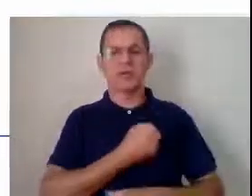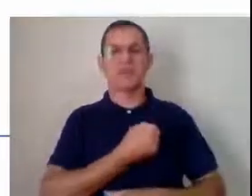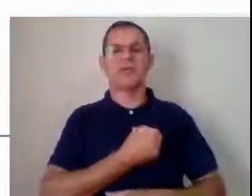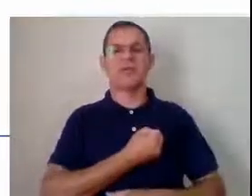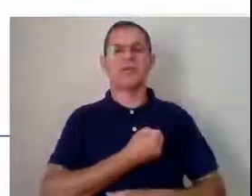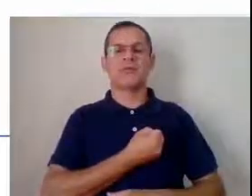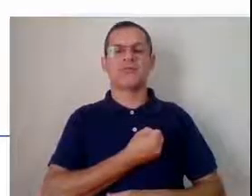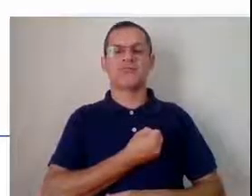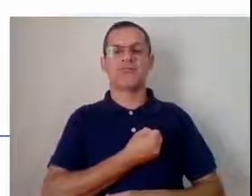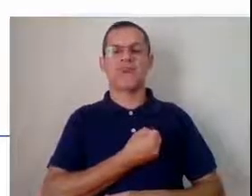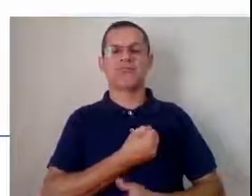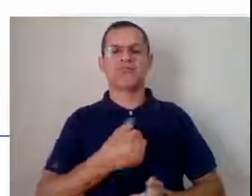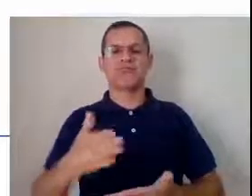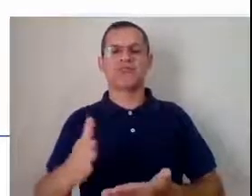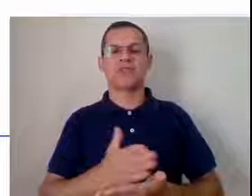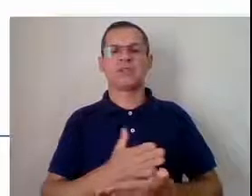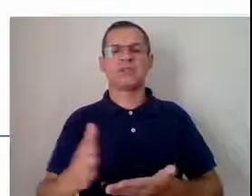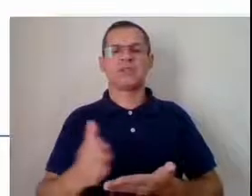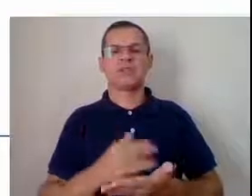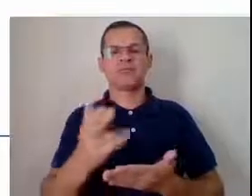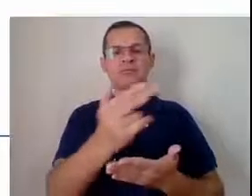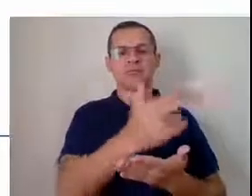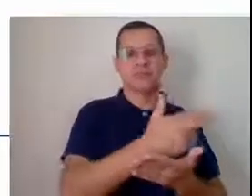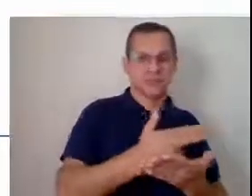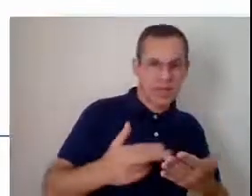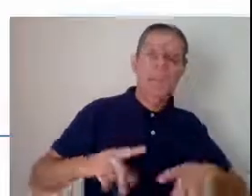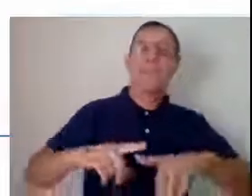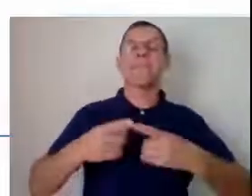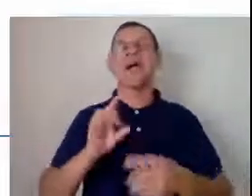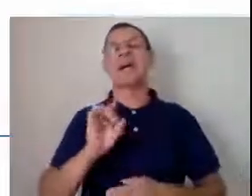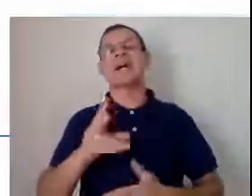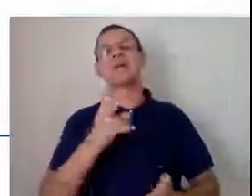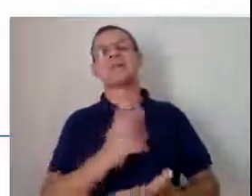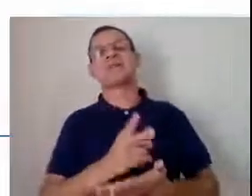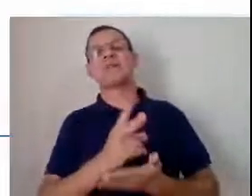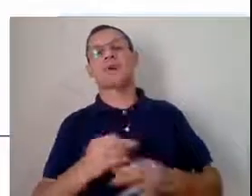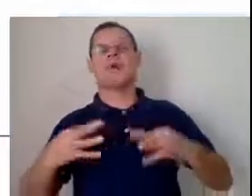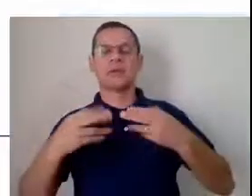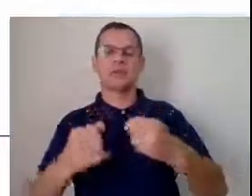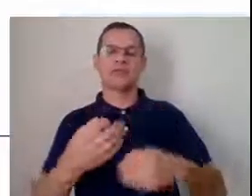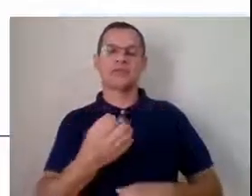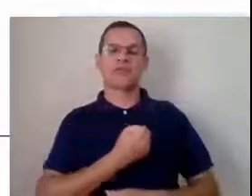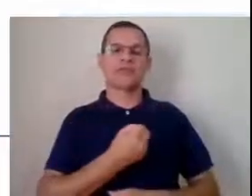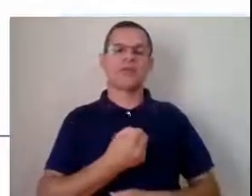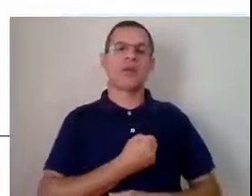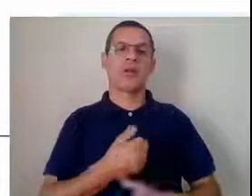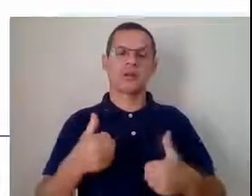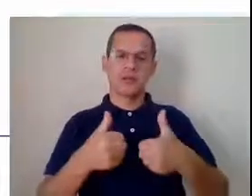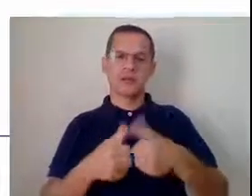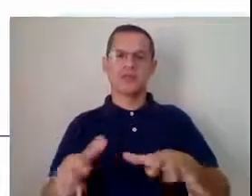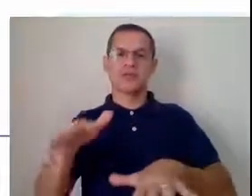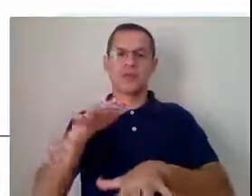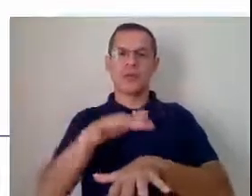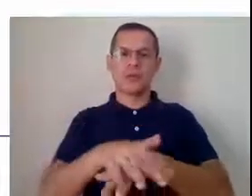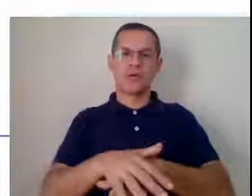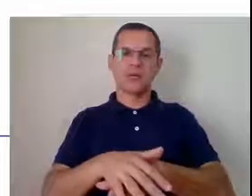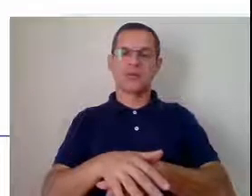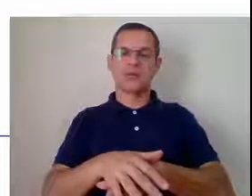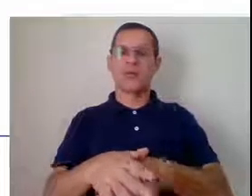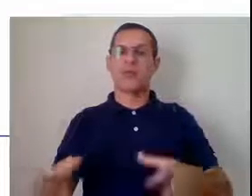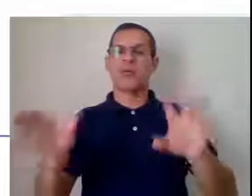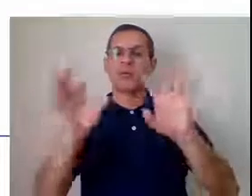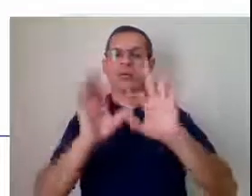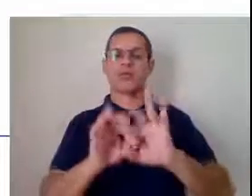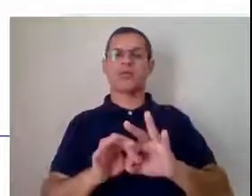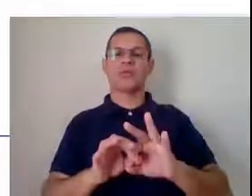números espalhados por esse desenho. Só que todos os números pertencem ou fazem